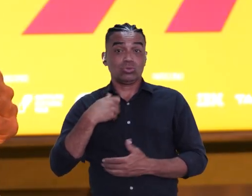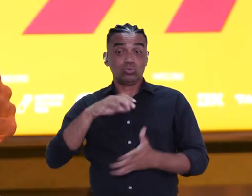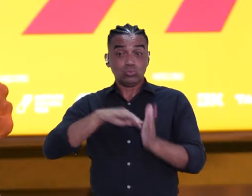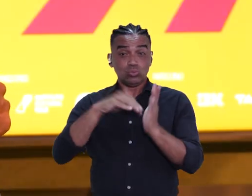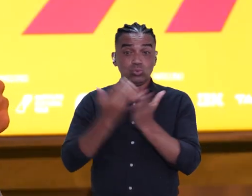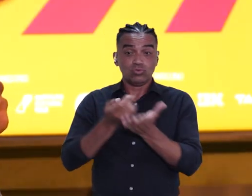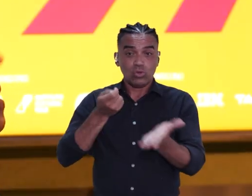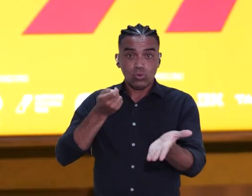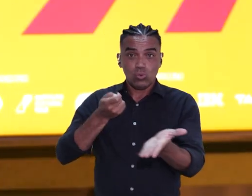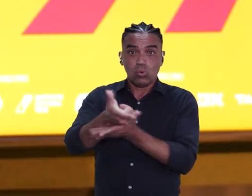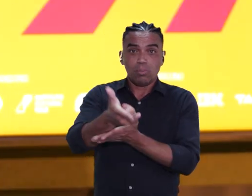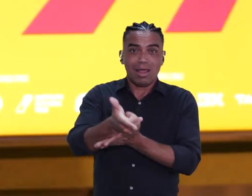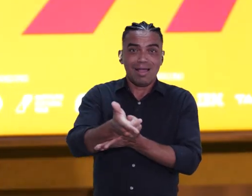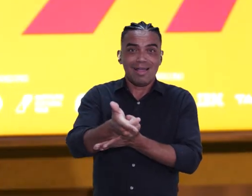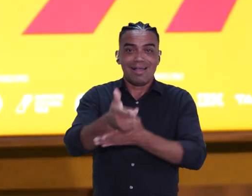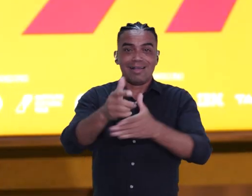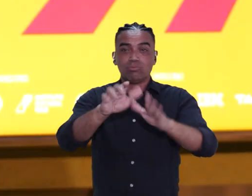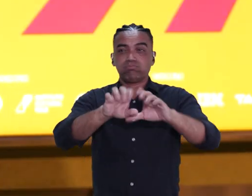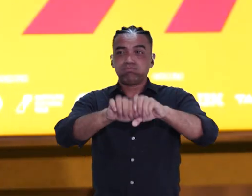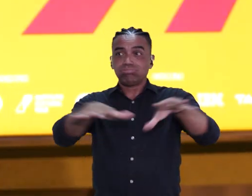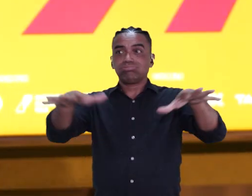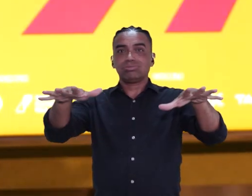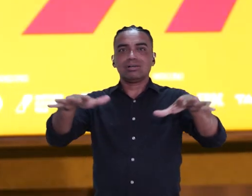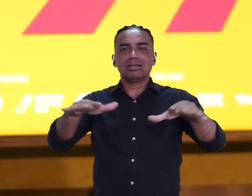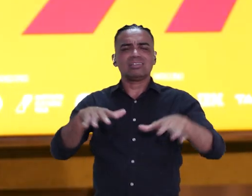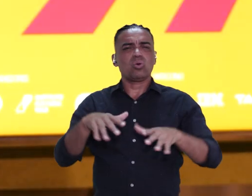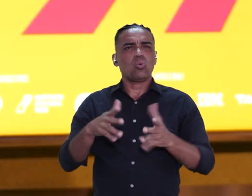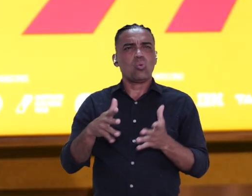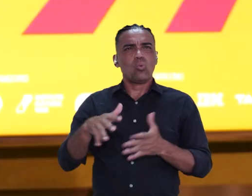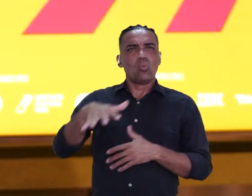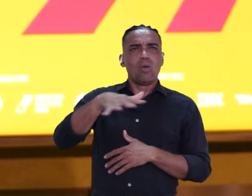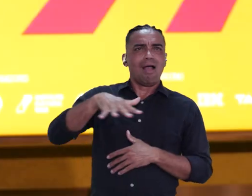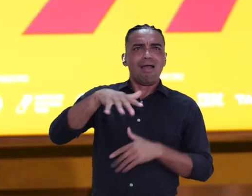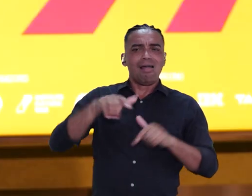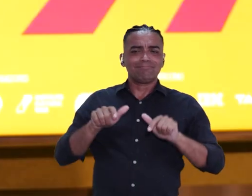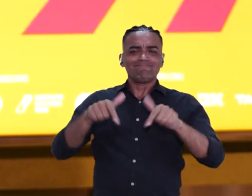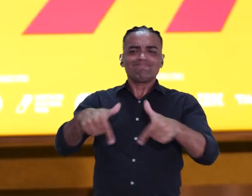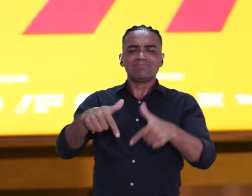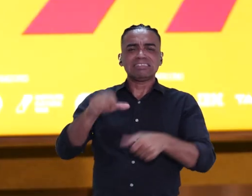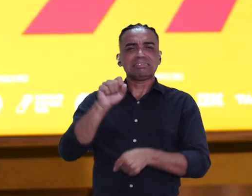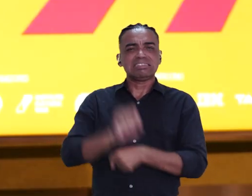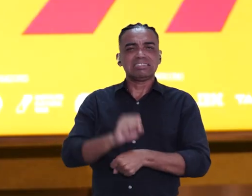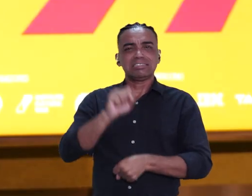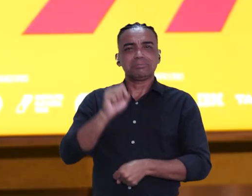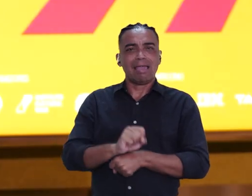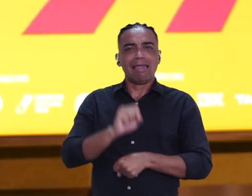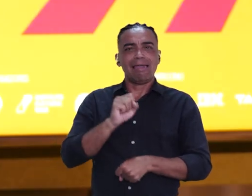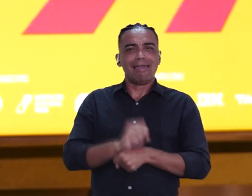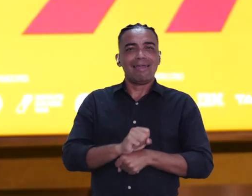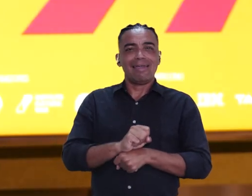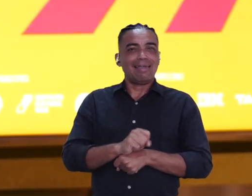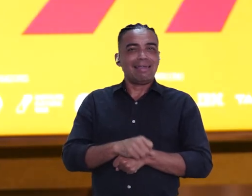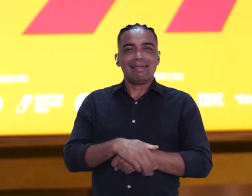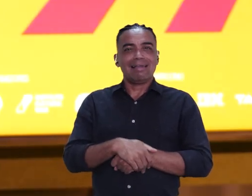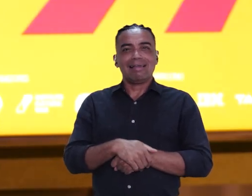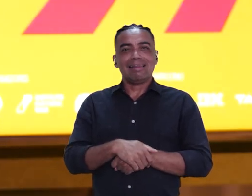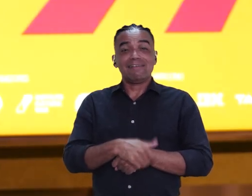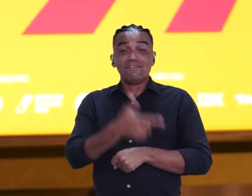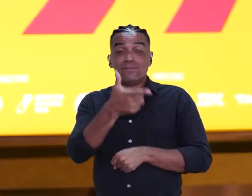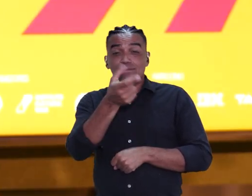comprado, e aquilo ficou num compasso de espera durante 2 décadas,